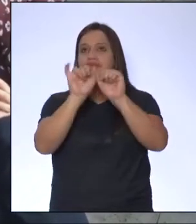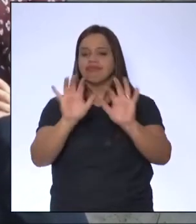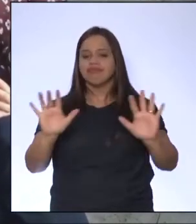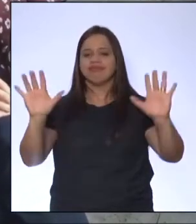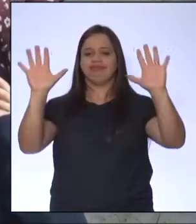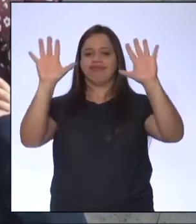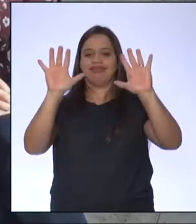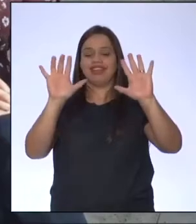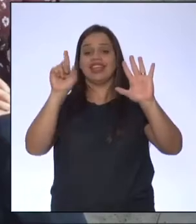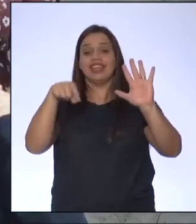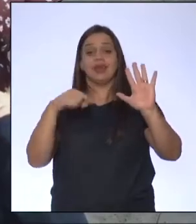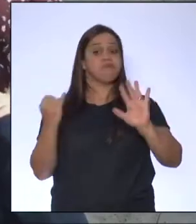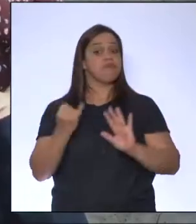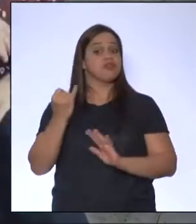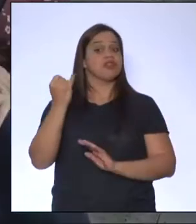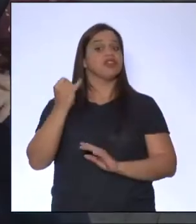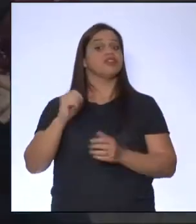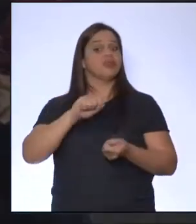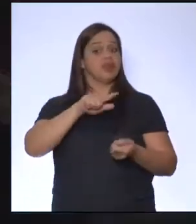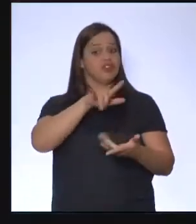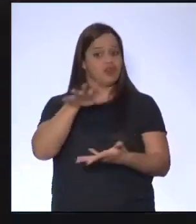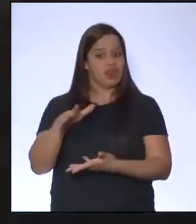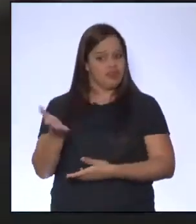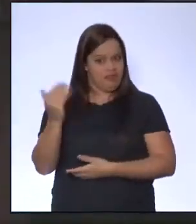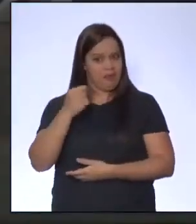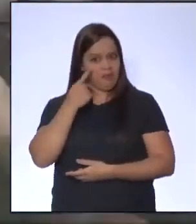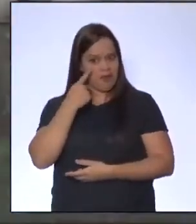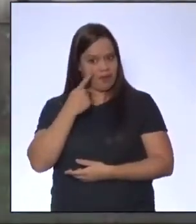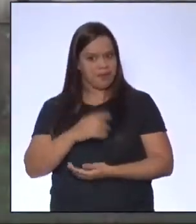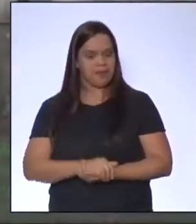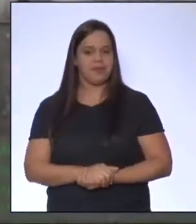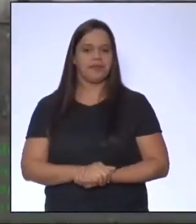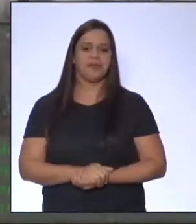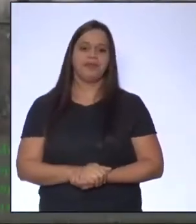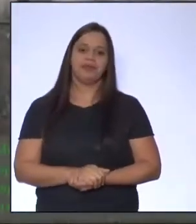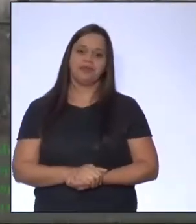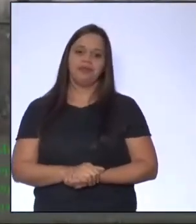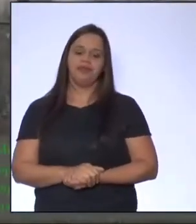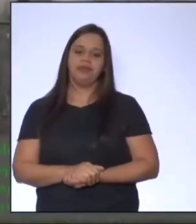sua importância para a geografia. Vamos lá?